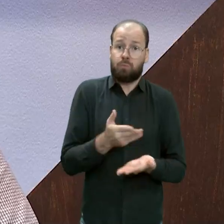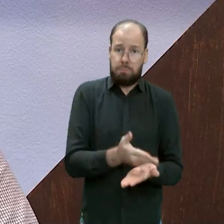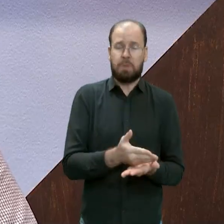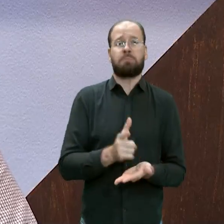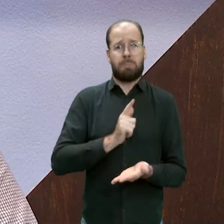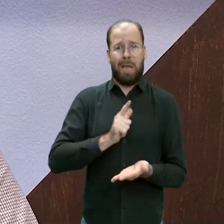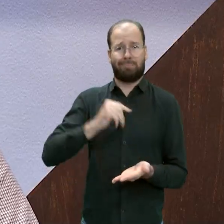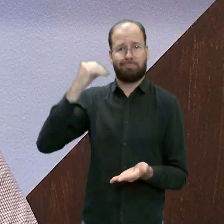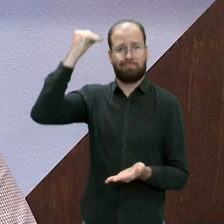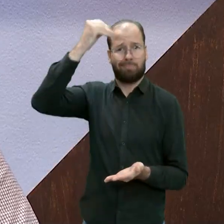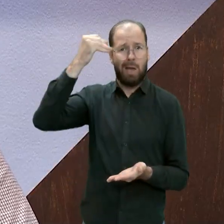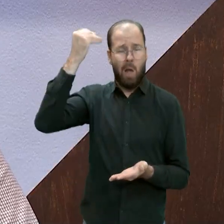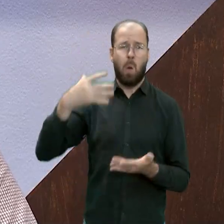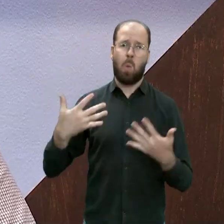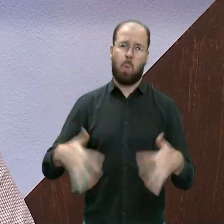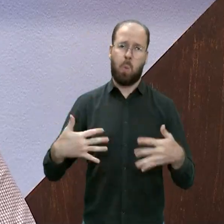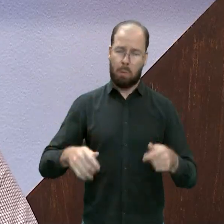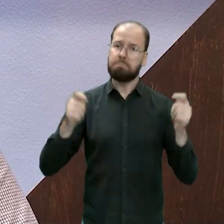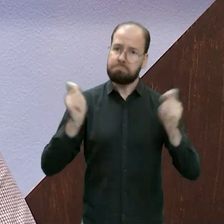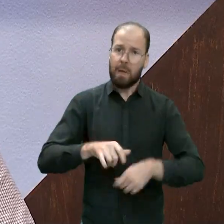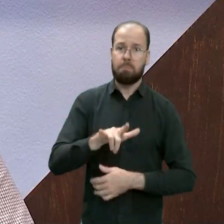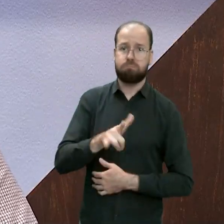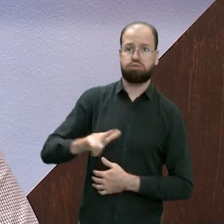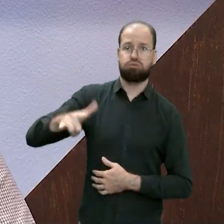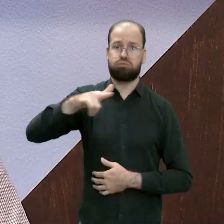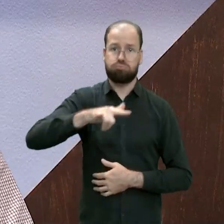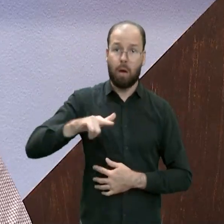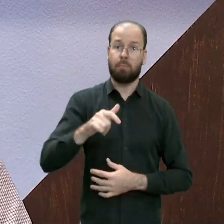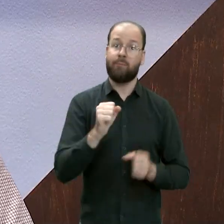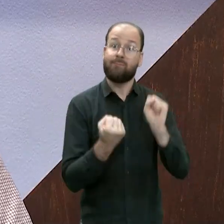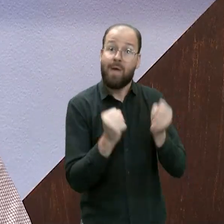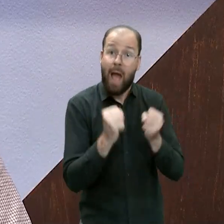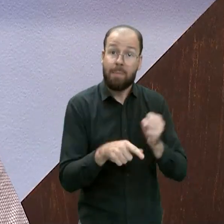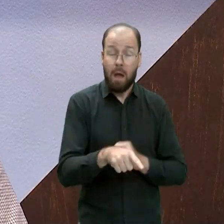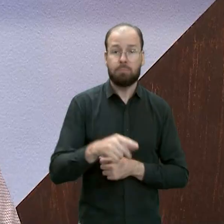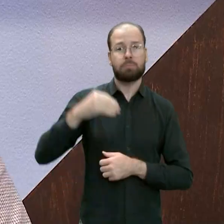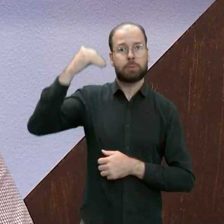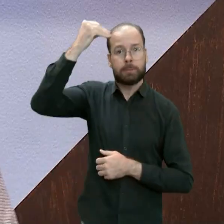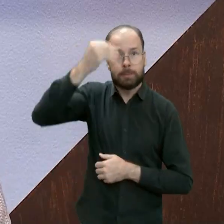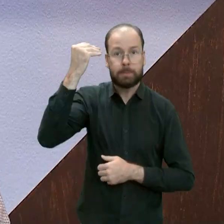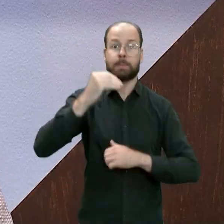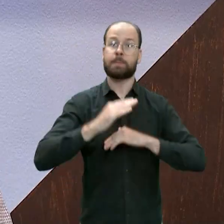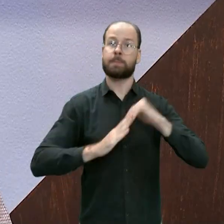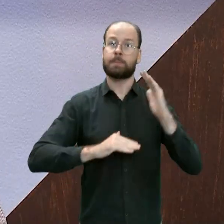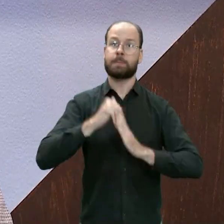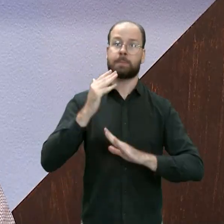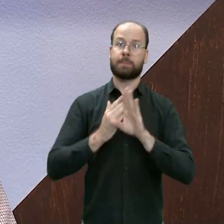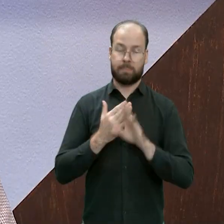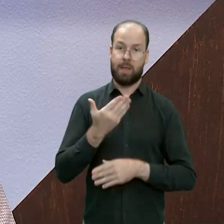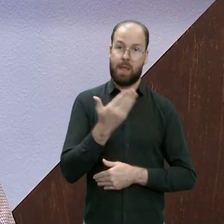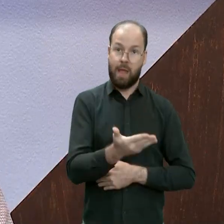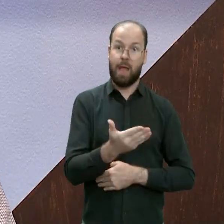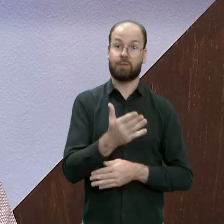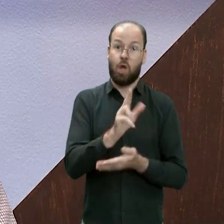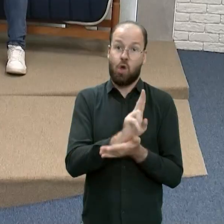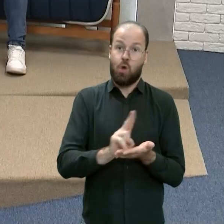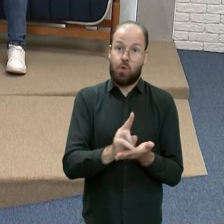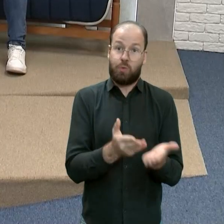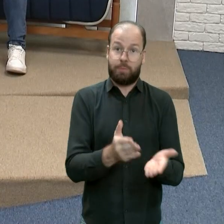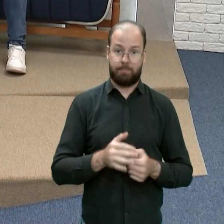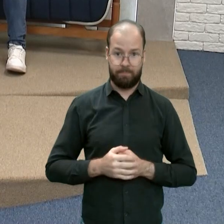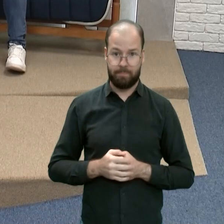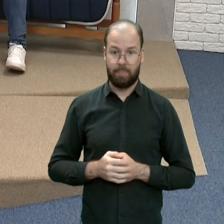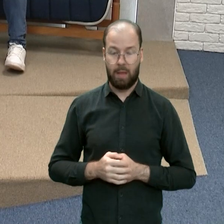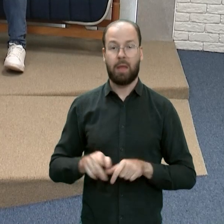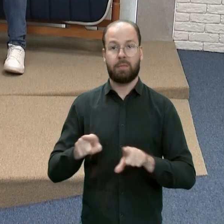tem. É possível desenvolver drones com a própria expertise que os nossos engenheiros têm. O preço pode diminuir ainda mais, com certeza. Temos o IESA também,